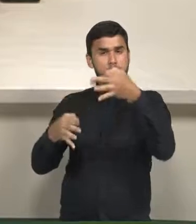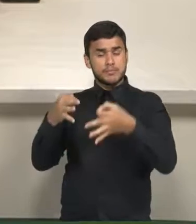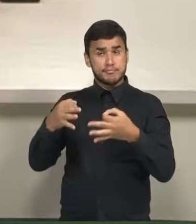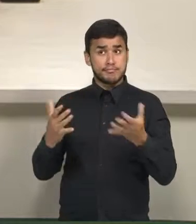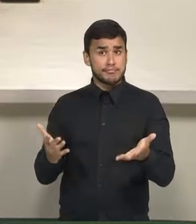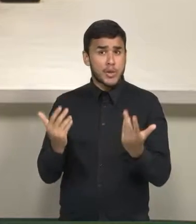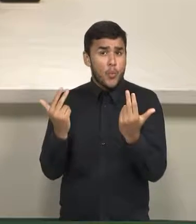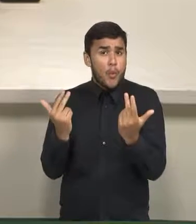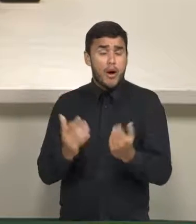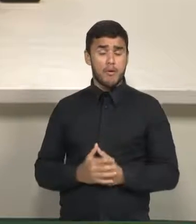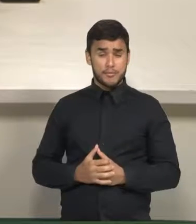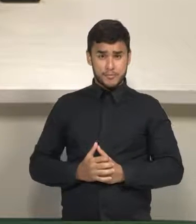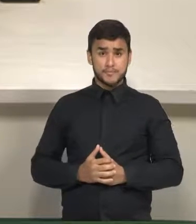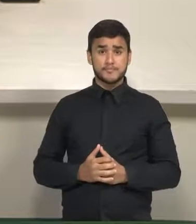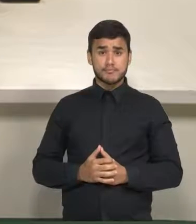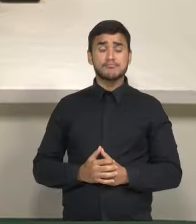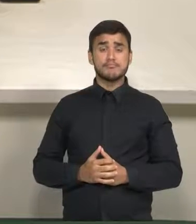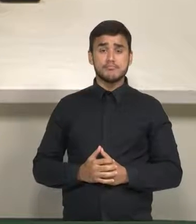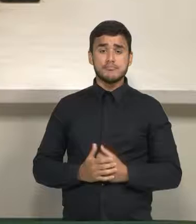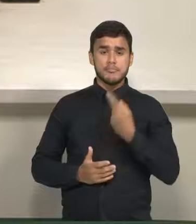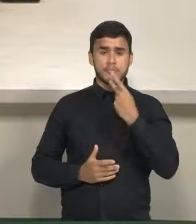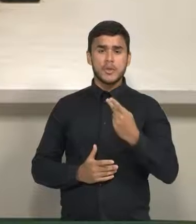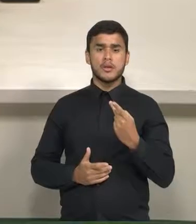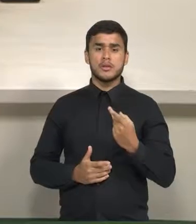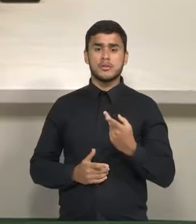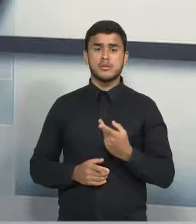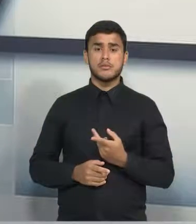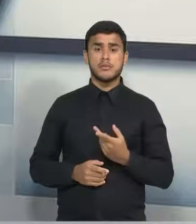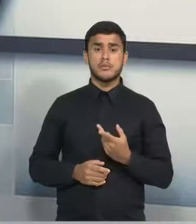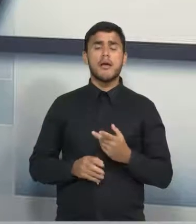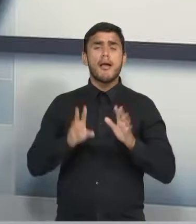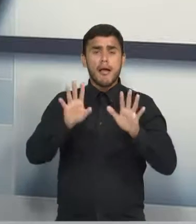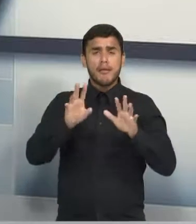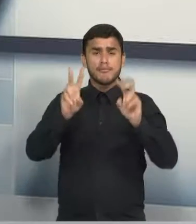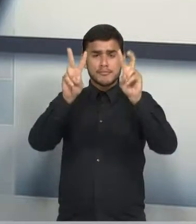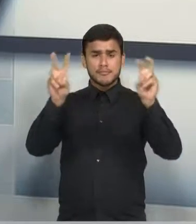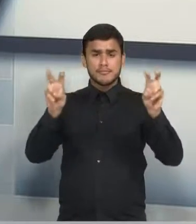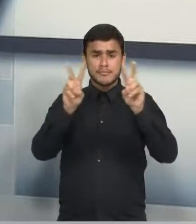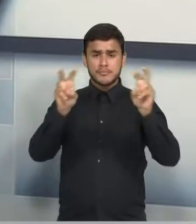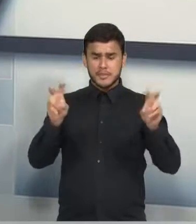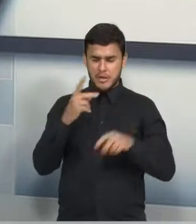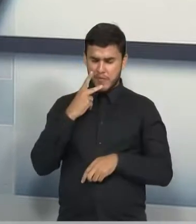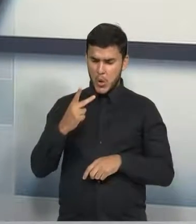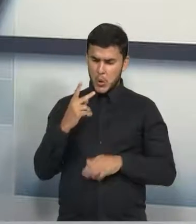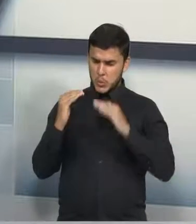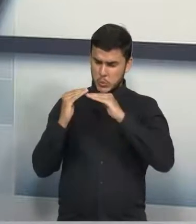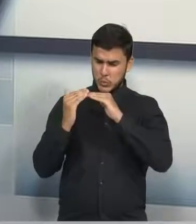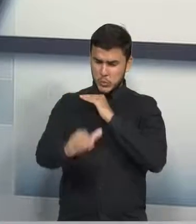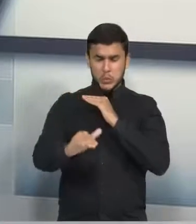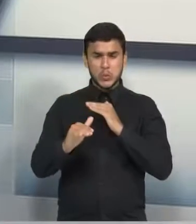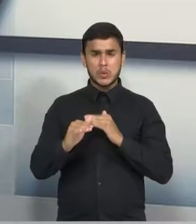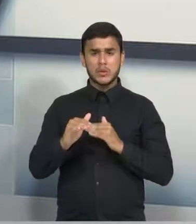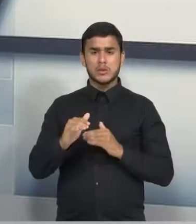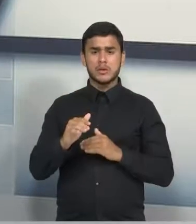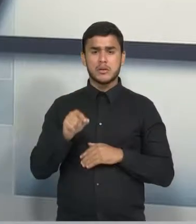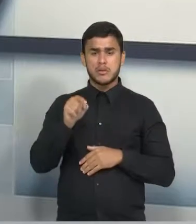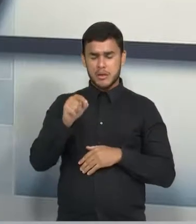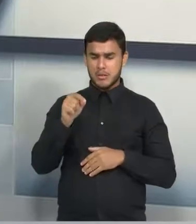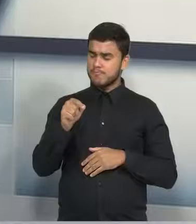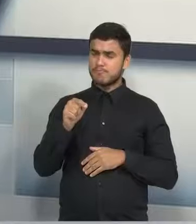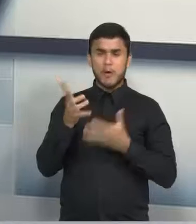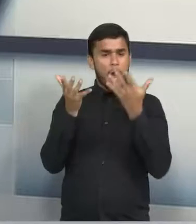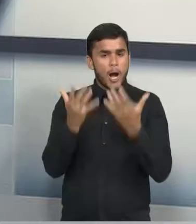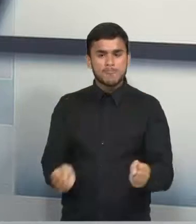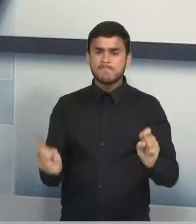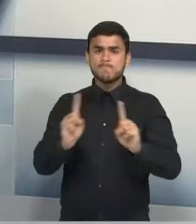o que é inadmissível? O que é a palavra... Quem pode falar essa palavra inadmissível? São